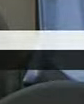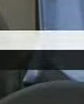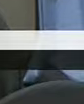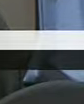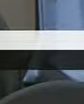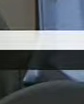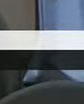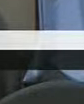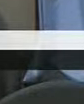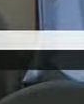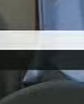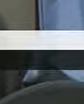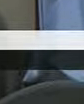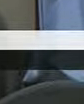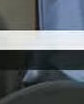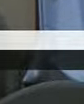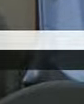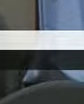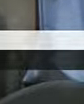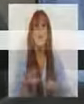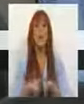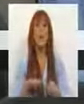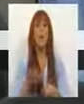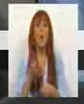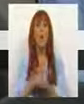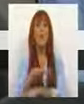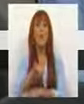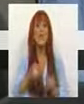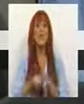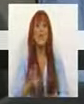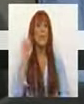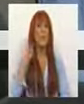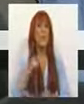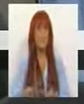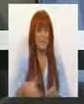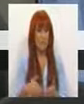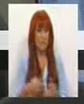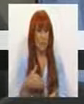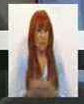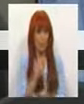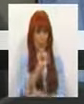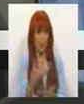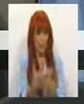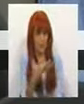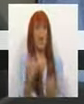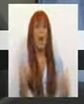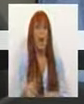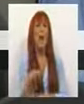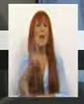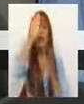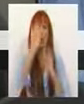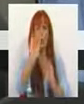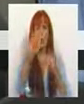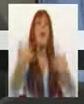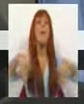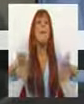há também outros domínios importantes, como o plano da educação, que são destacados na proposta de Vossa Excelência, mas